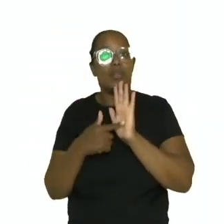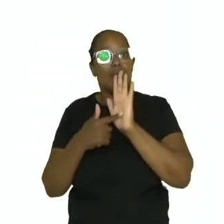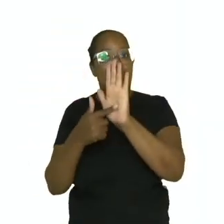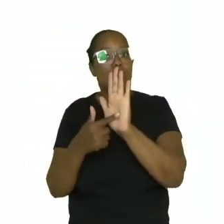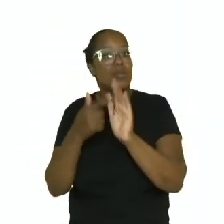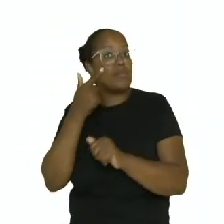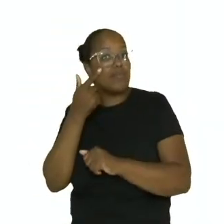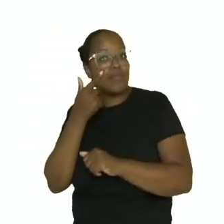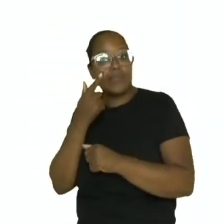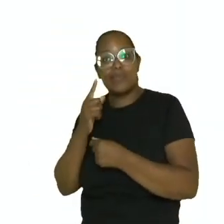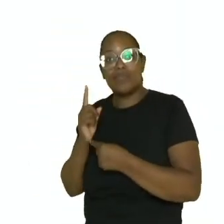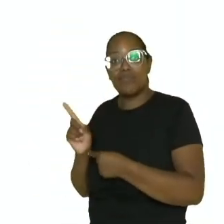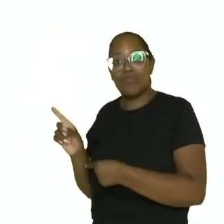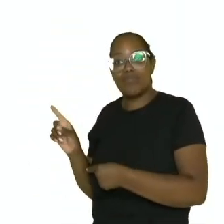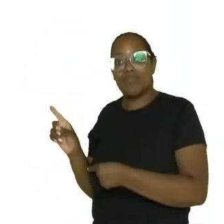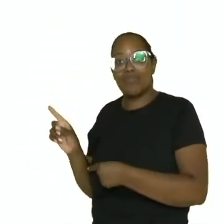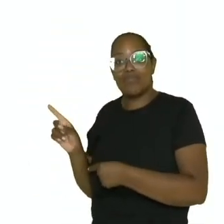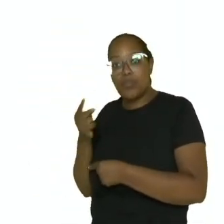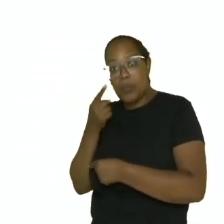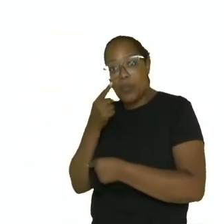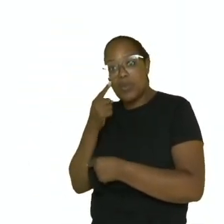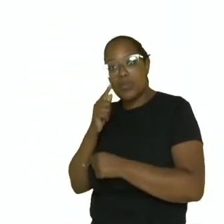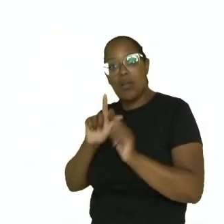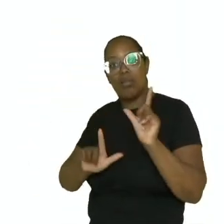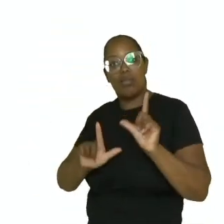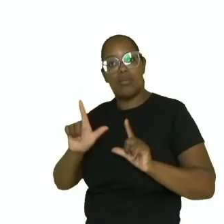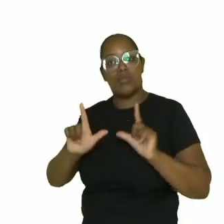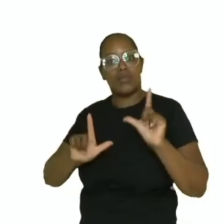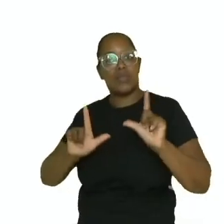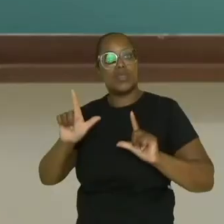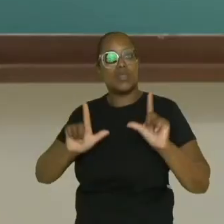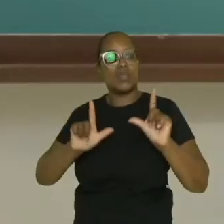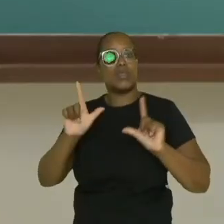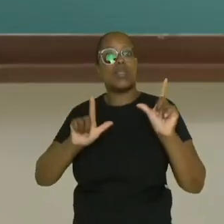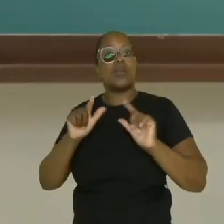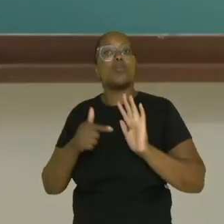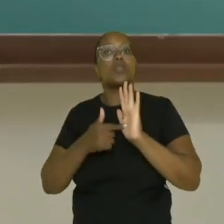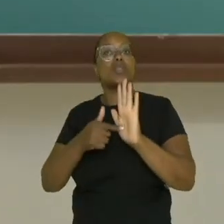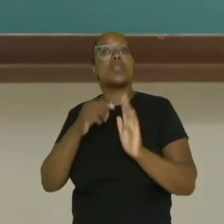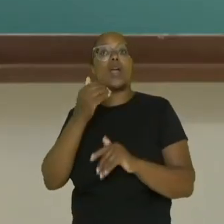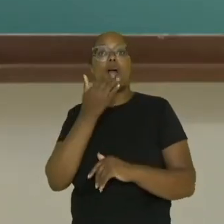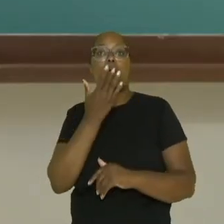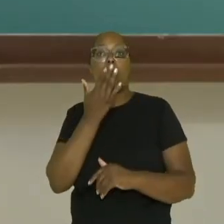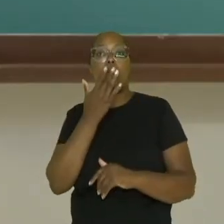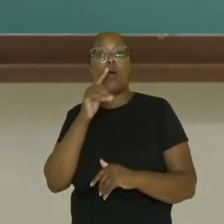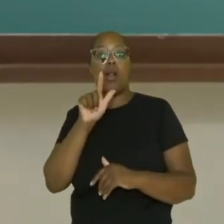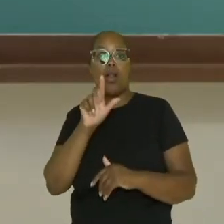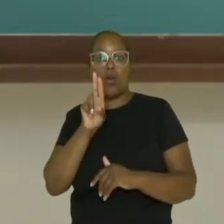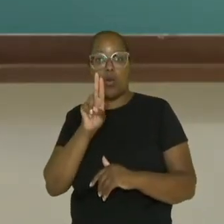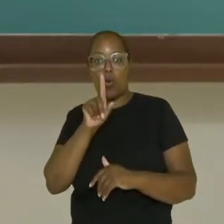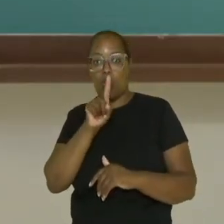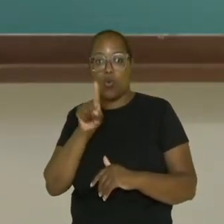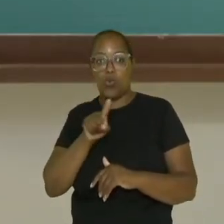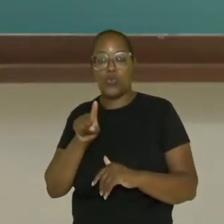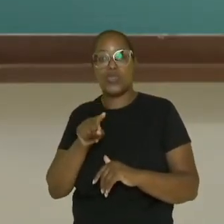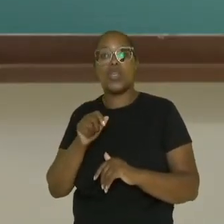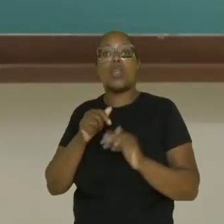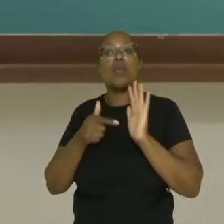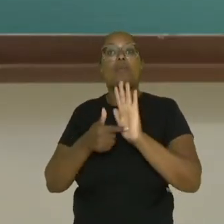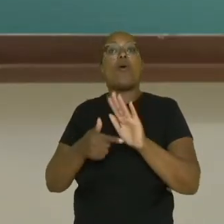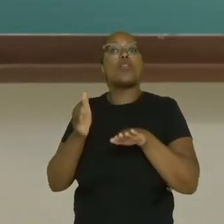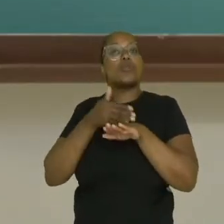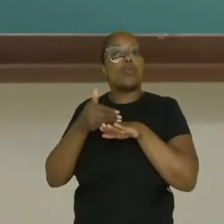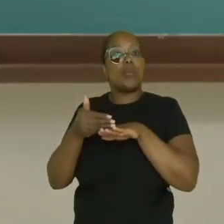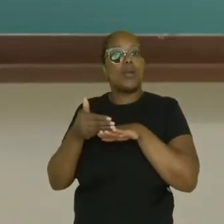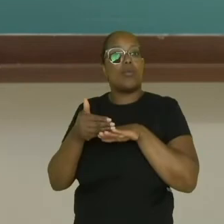para vocês um televisor emitindo a cor-luz, ok? Por causa da emissão direta